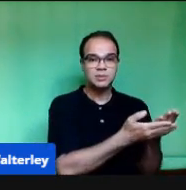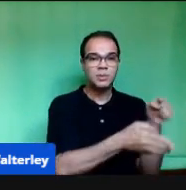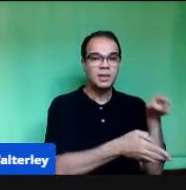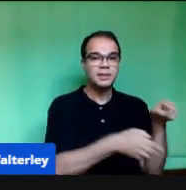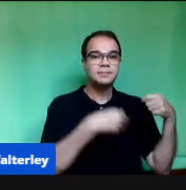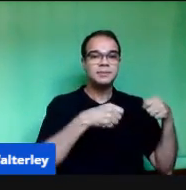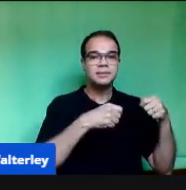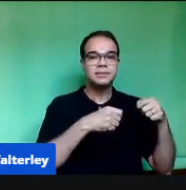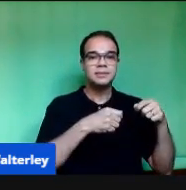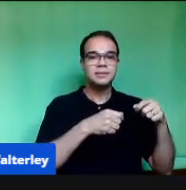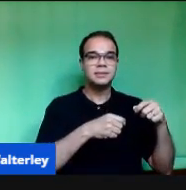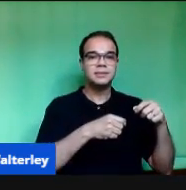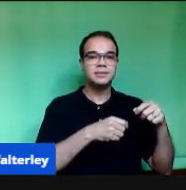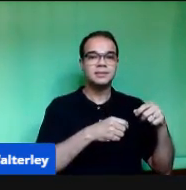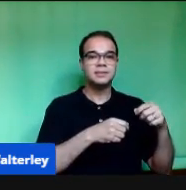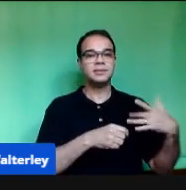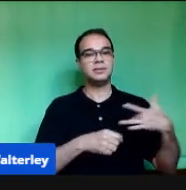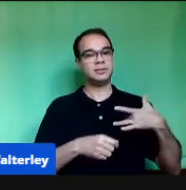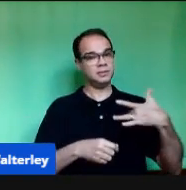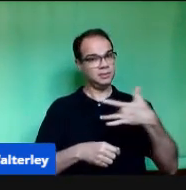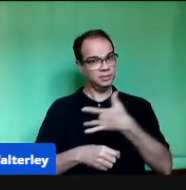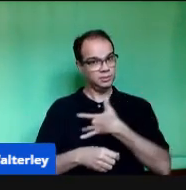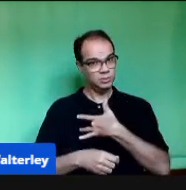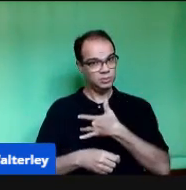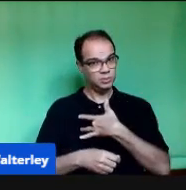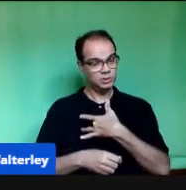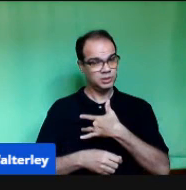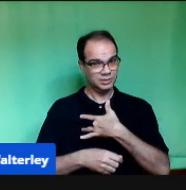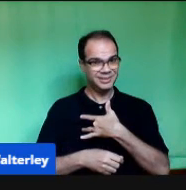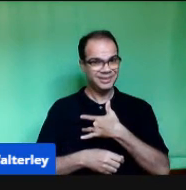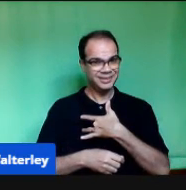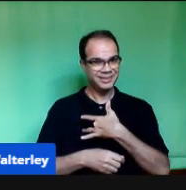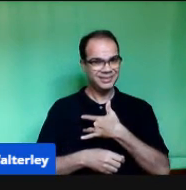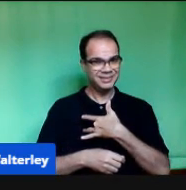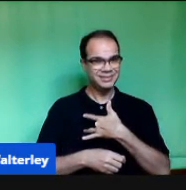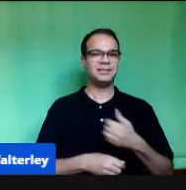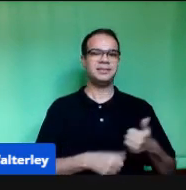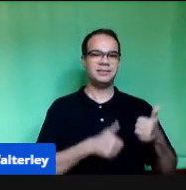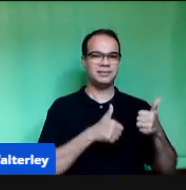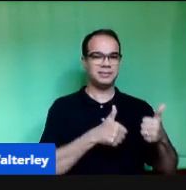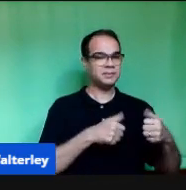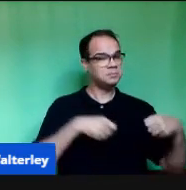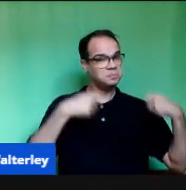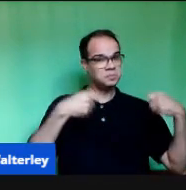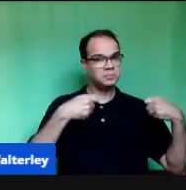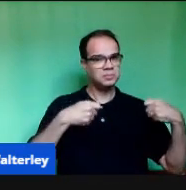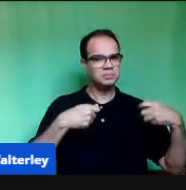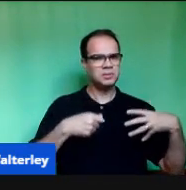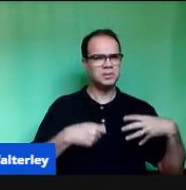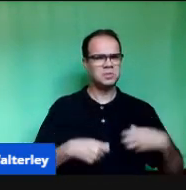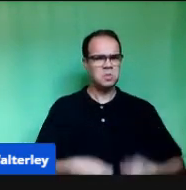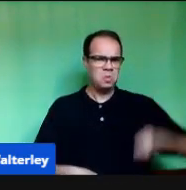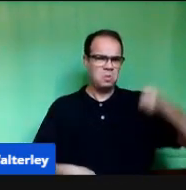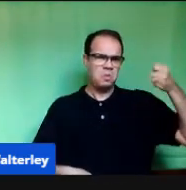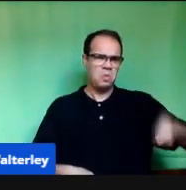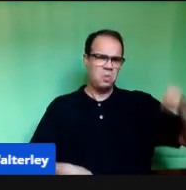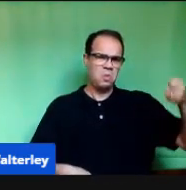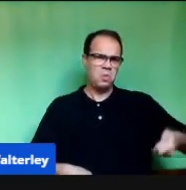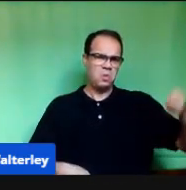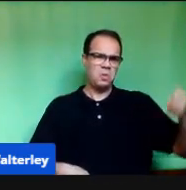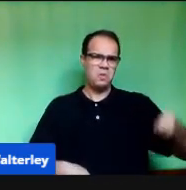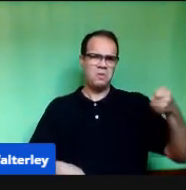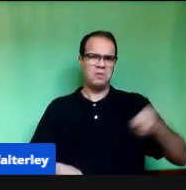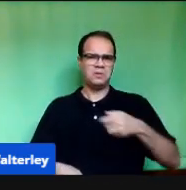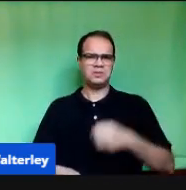responsável com sua saúde e com a sua sexualidade, mas não que isso seja algo de ordem moral. É dizer